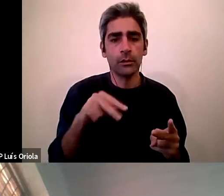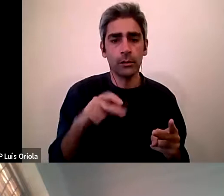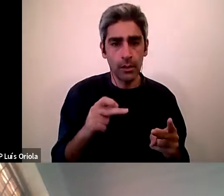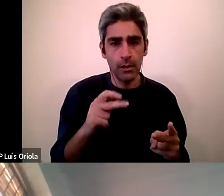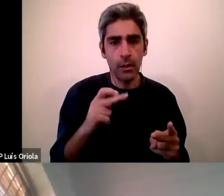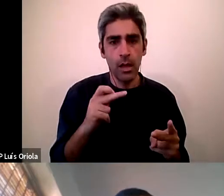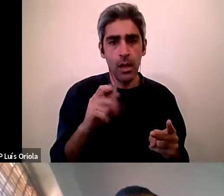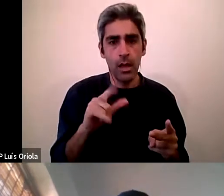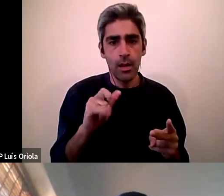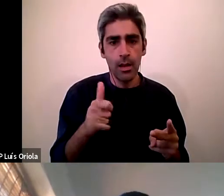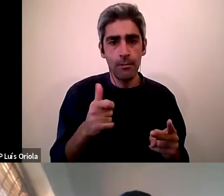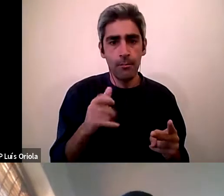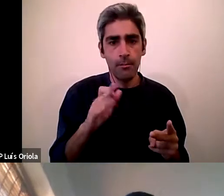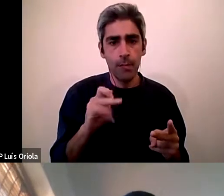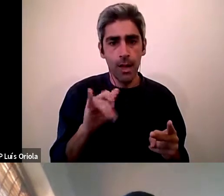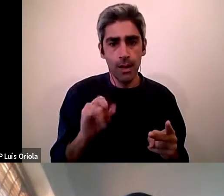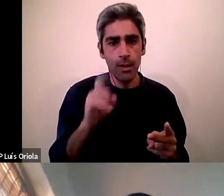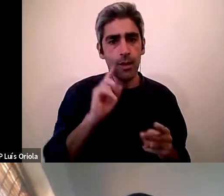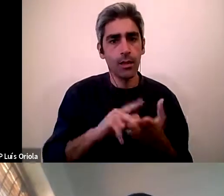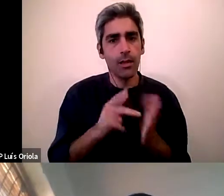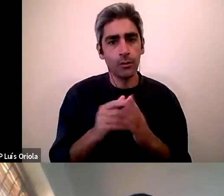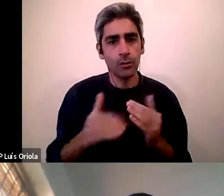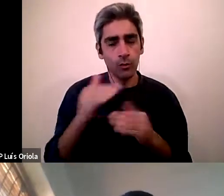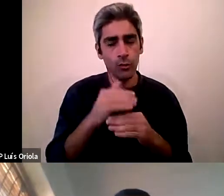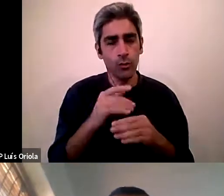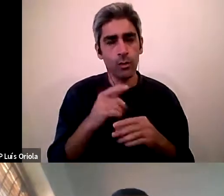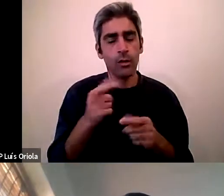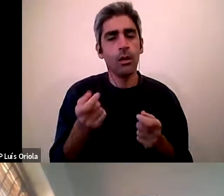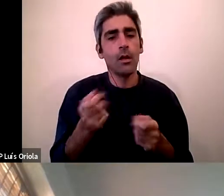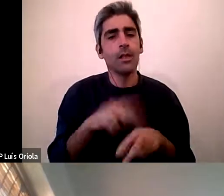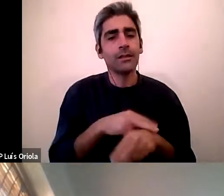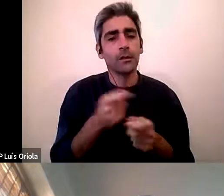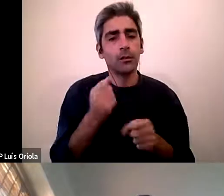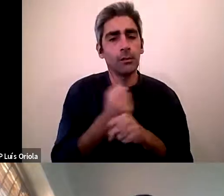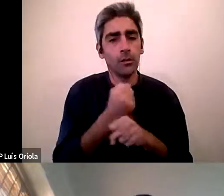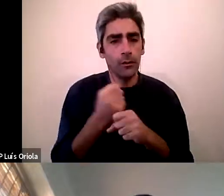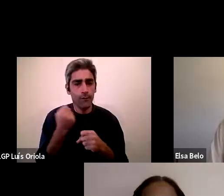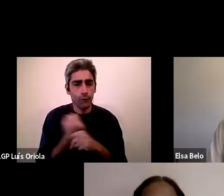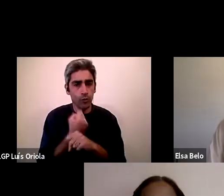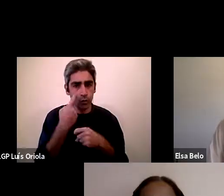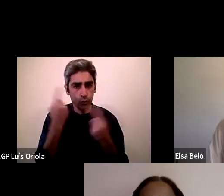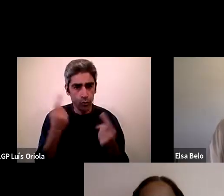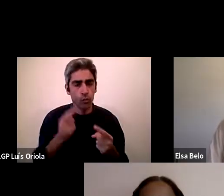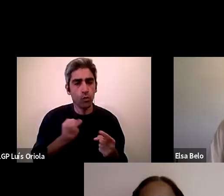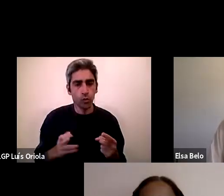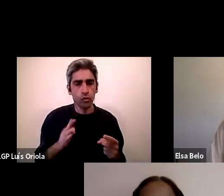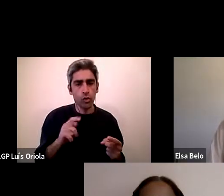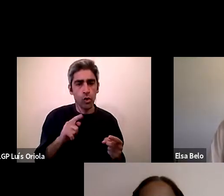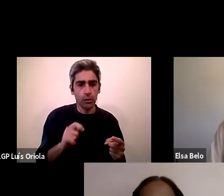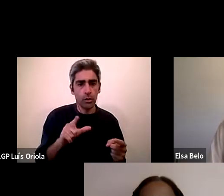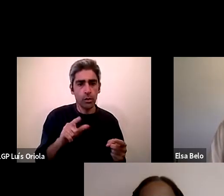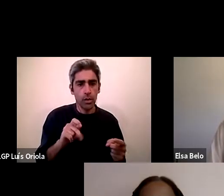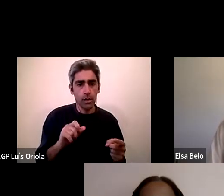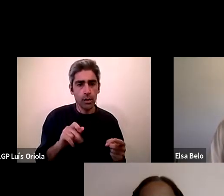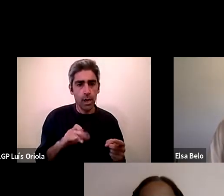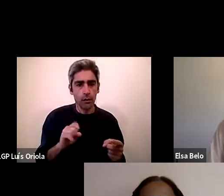Usna Alibai, técnica superior da Direção-Geral da Qualificação dos Trabalhadores em Funções Públicas, o Dr. Jorge Lagarto, técnico superior no Laboratório